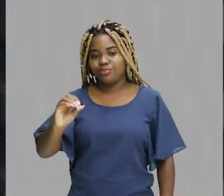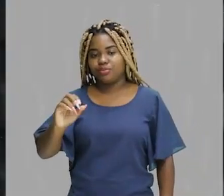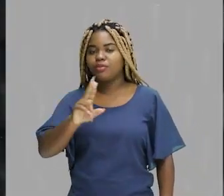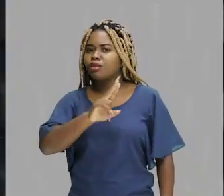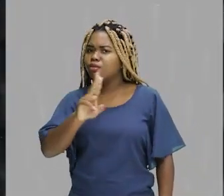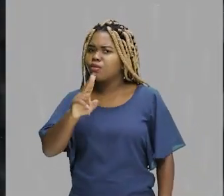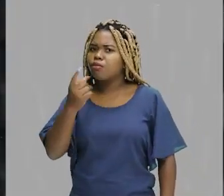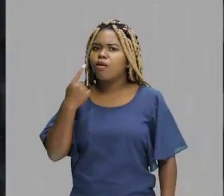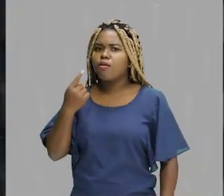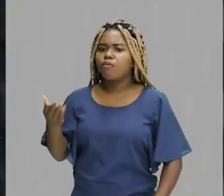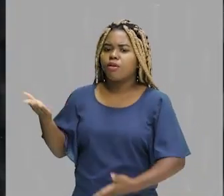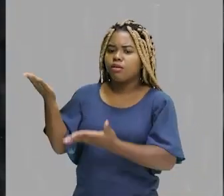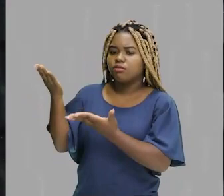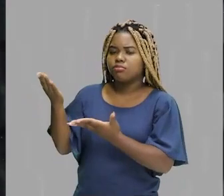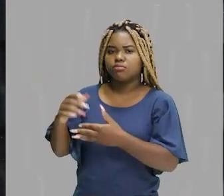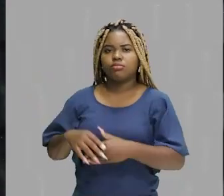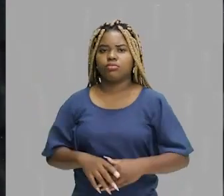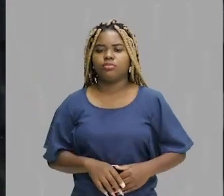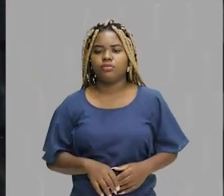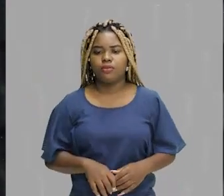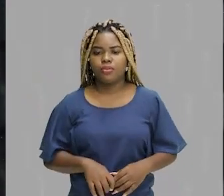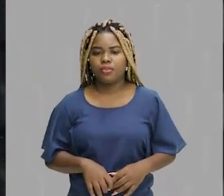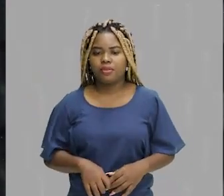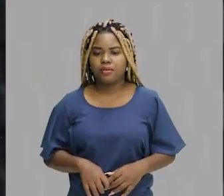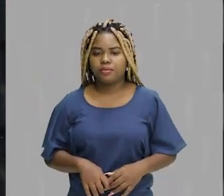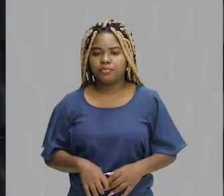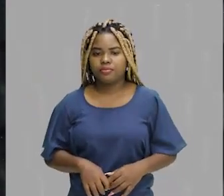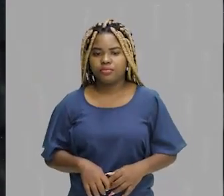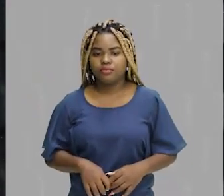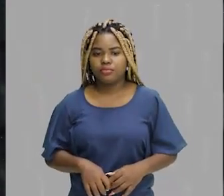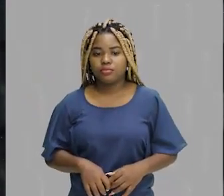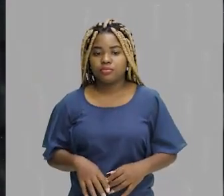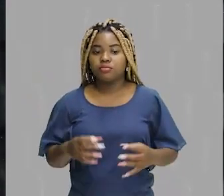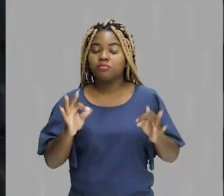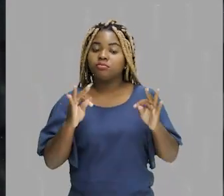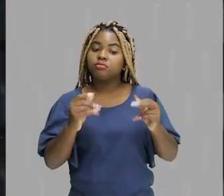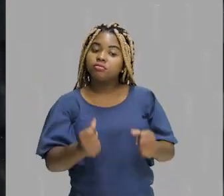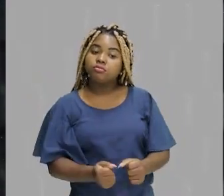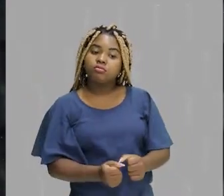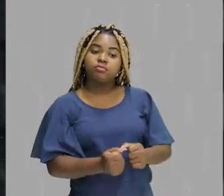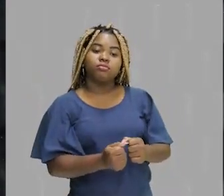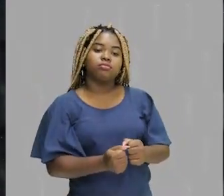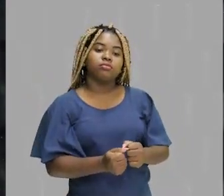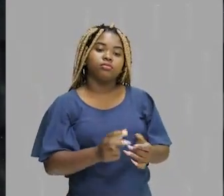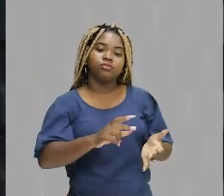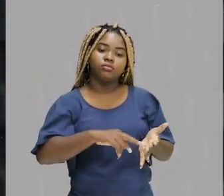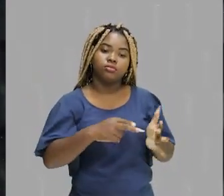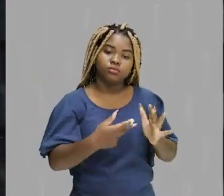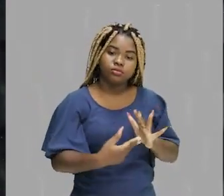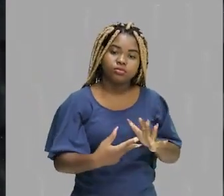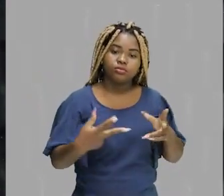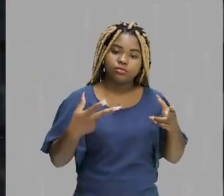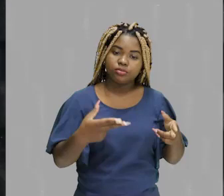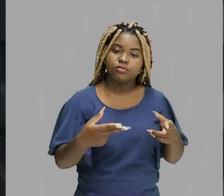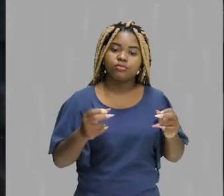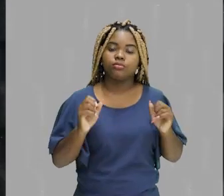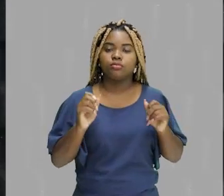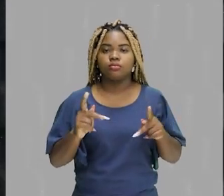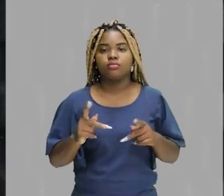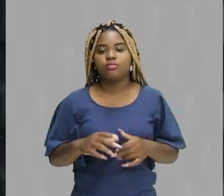ou enantiômeros. São todas palavras, são todos sinônimos. Antípodas